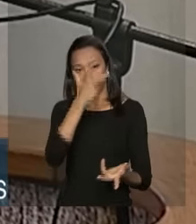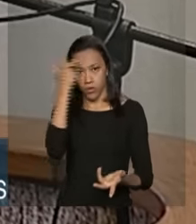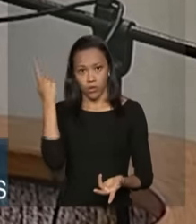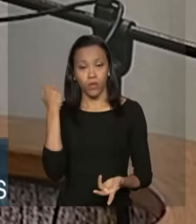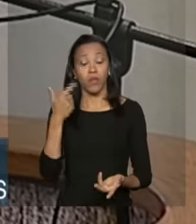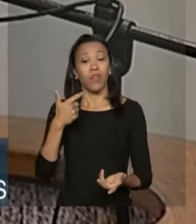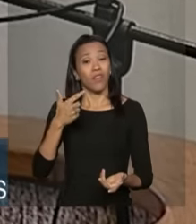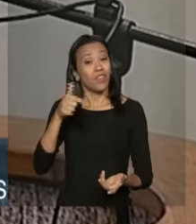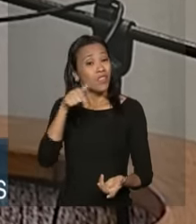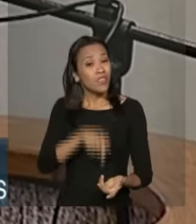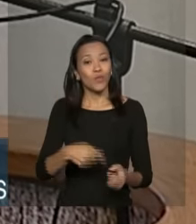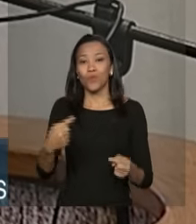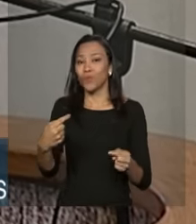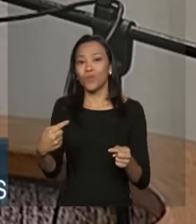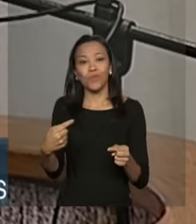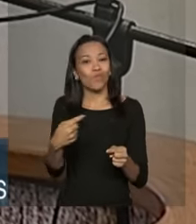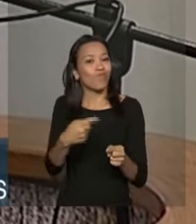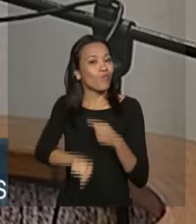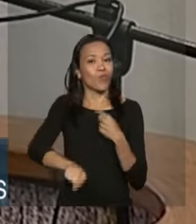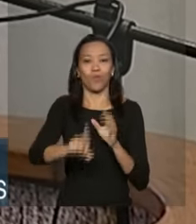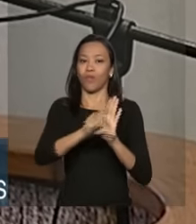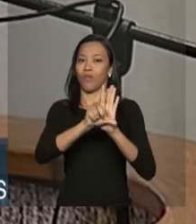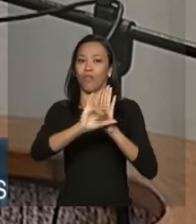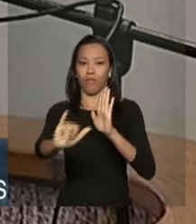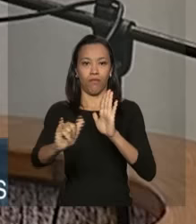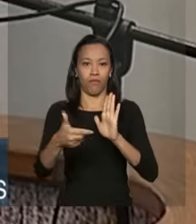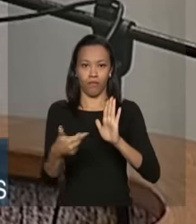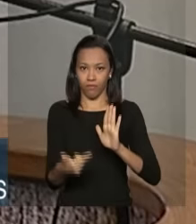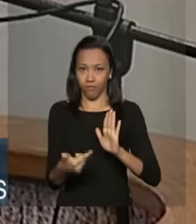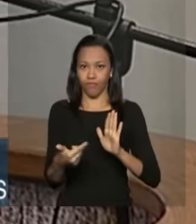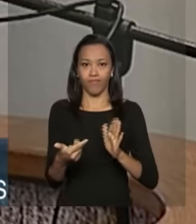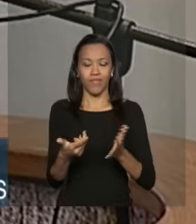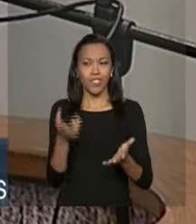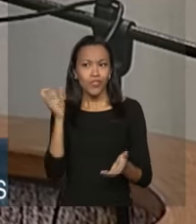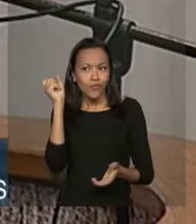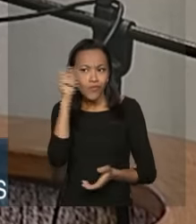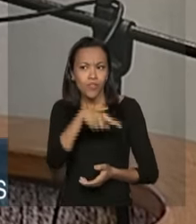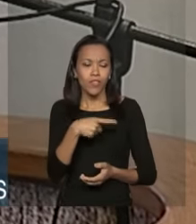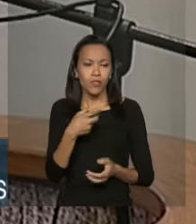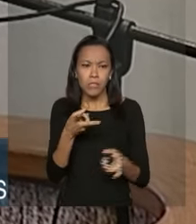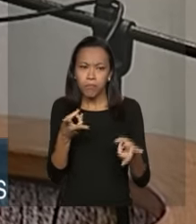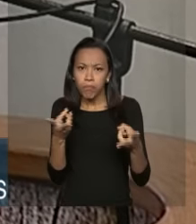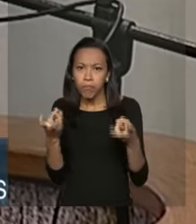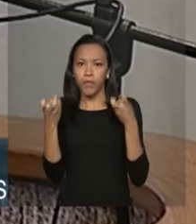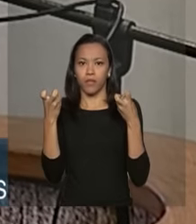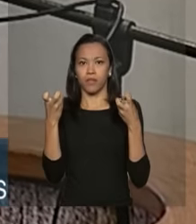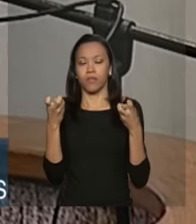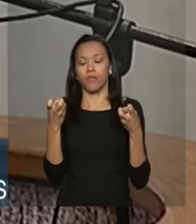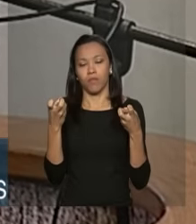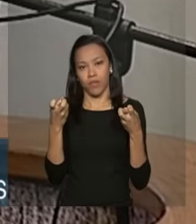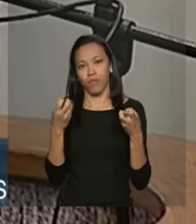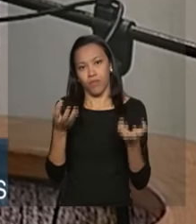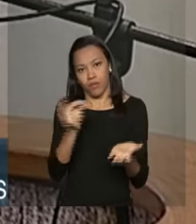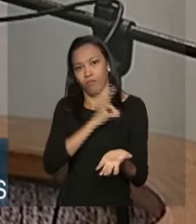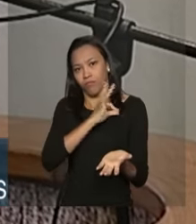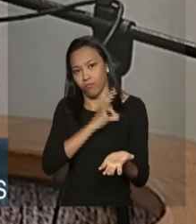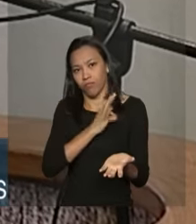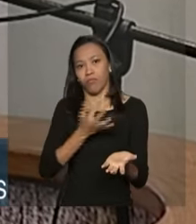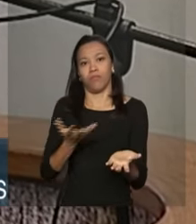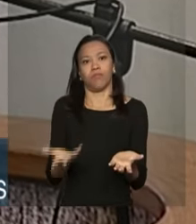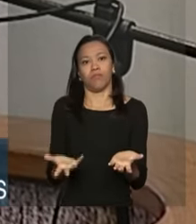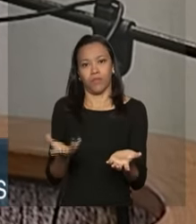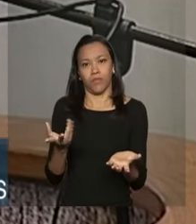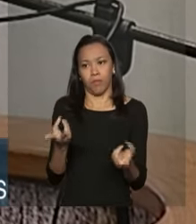práticas legais difíciles de serem detectadas pelas autoridades pela